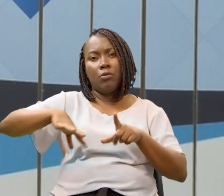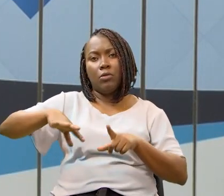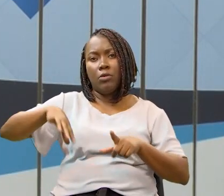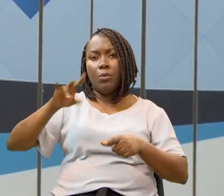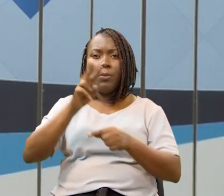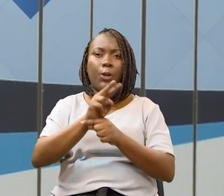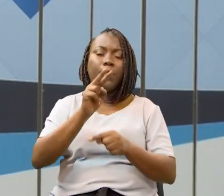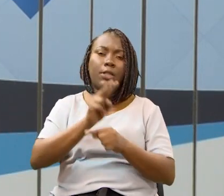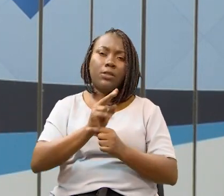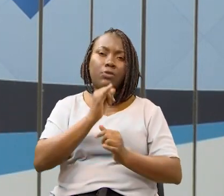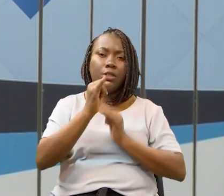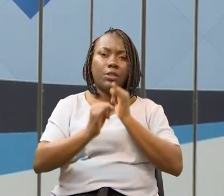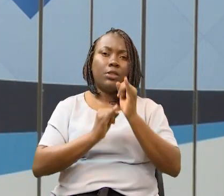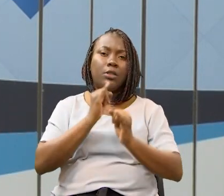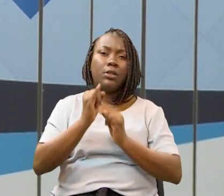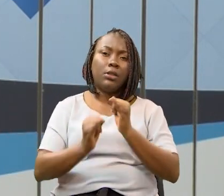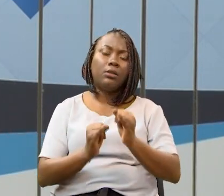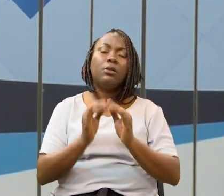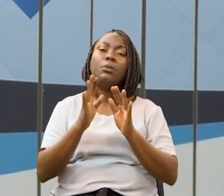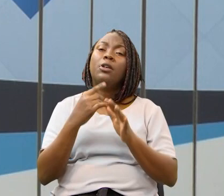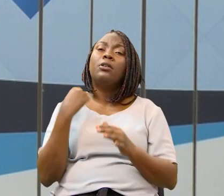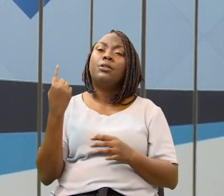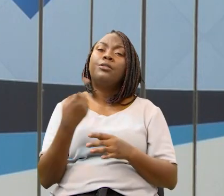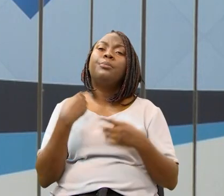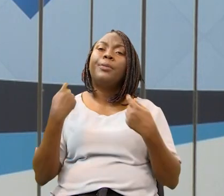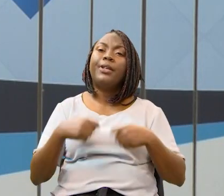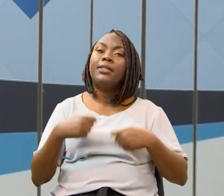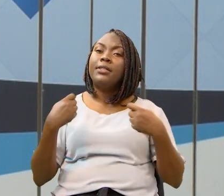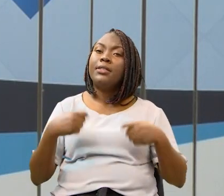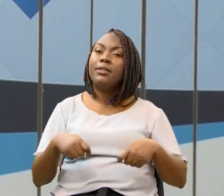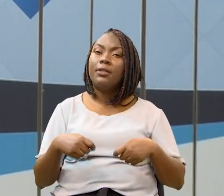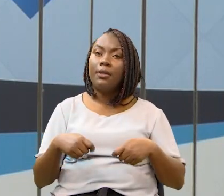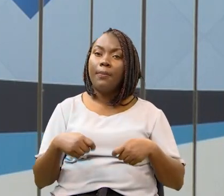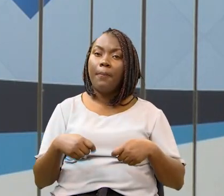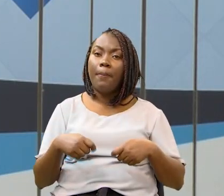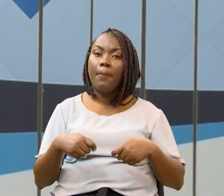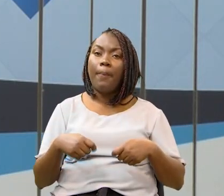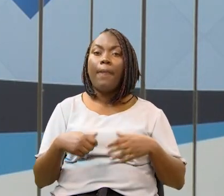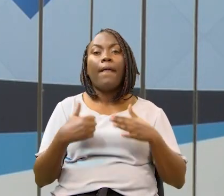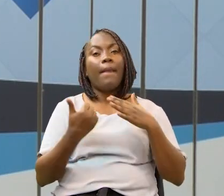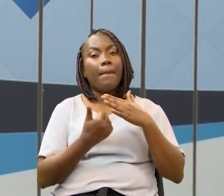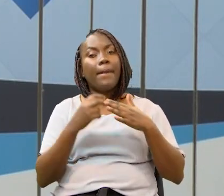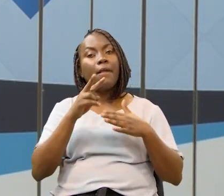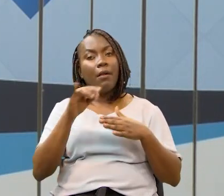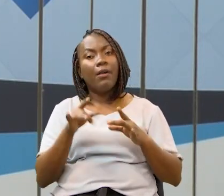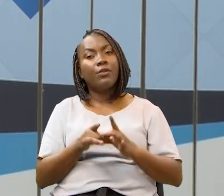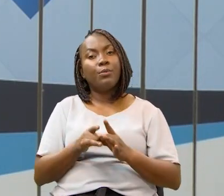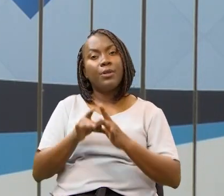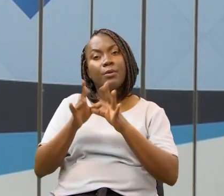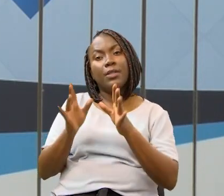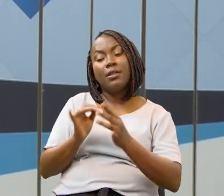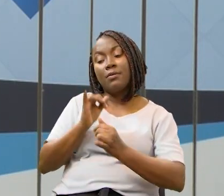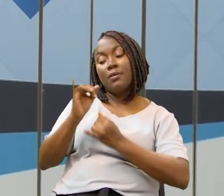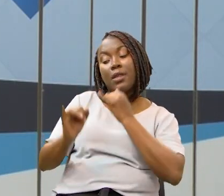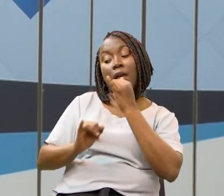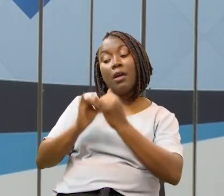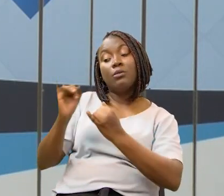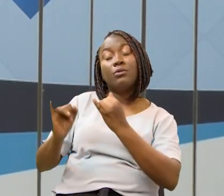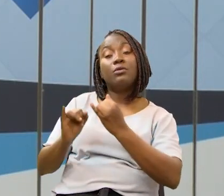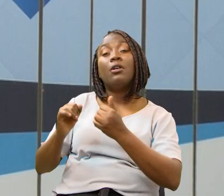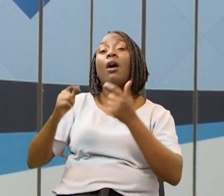de proteção, né, de dados, mas a gente precisa, a empresa vai disponibilizar